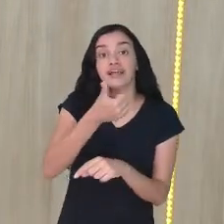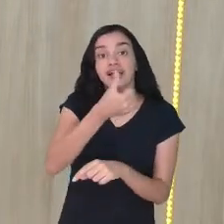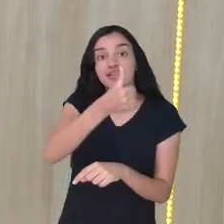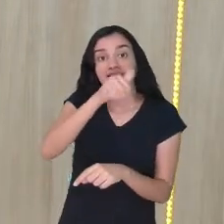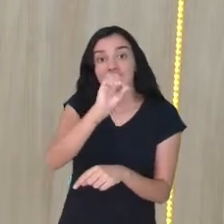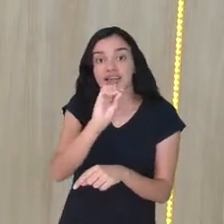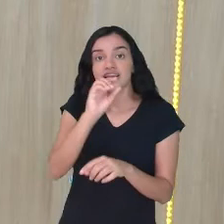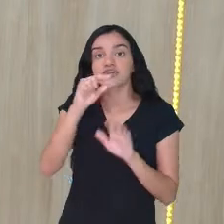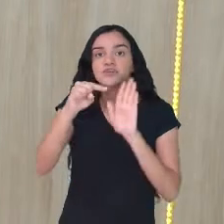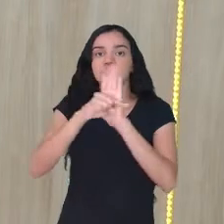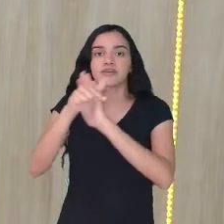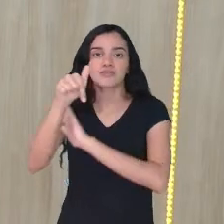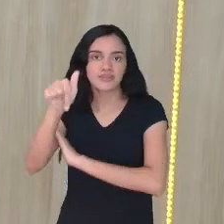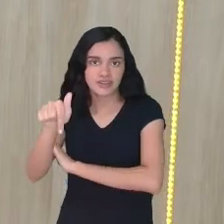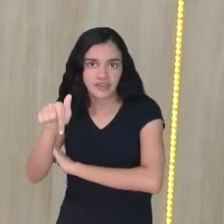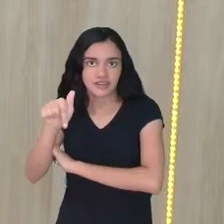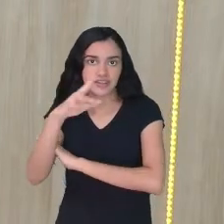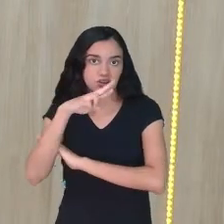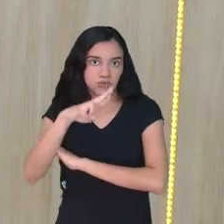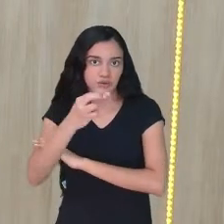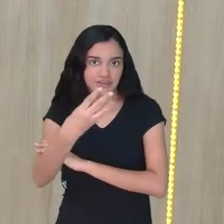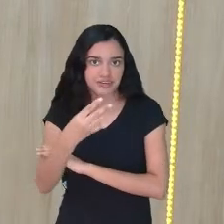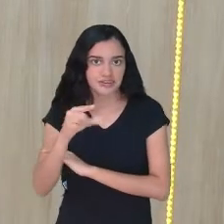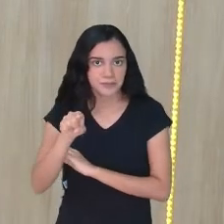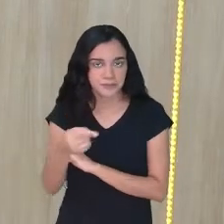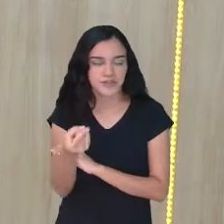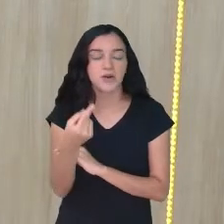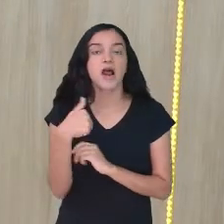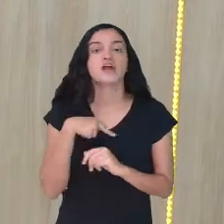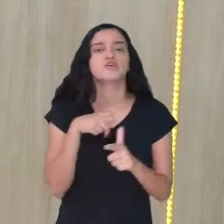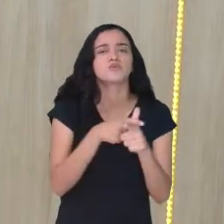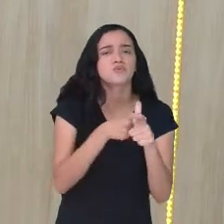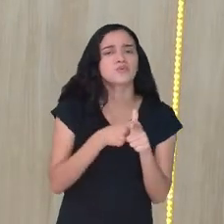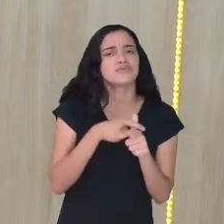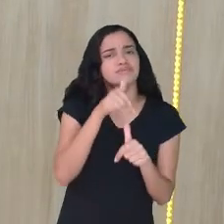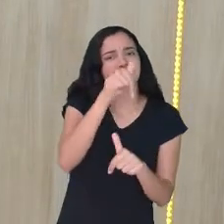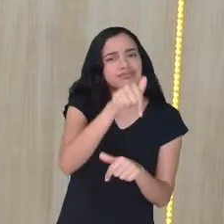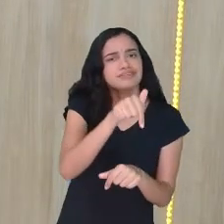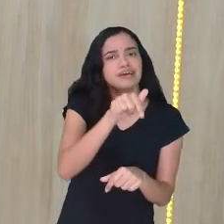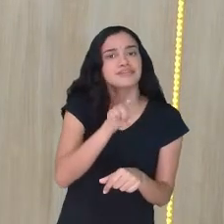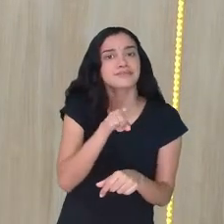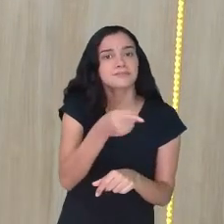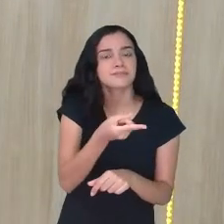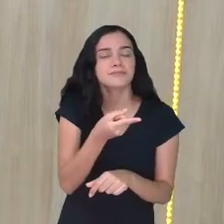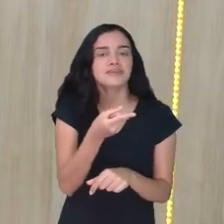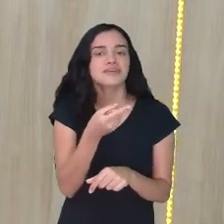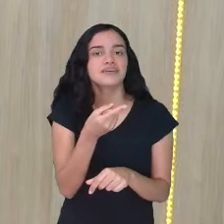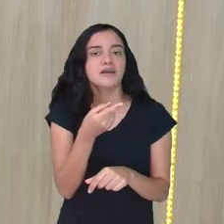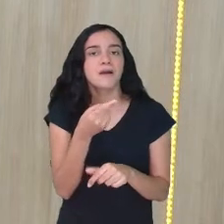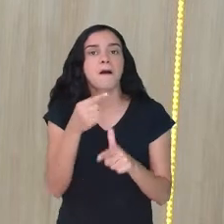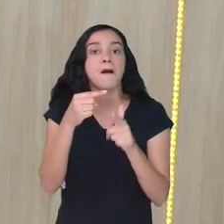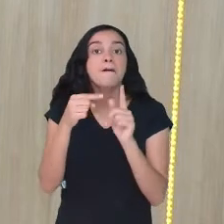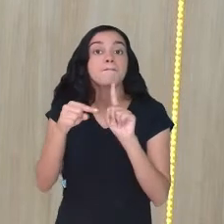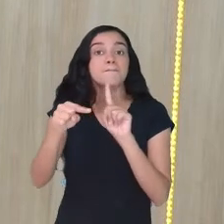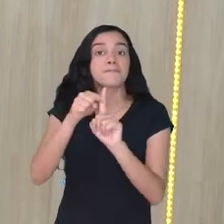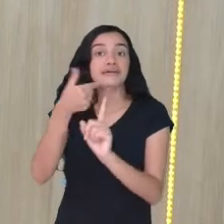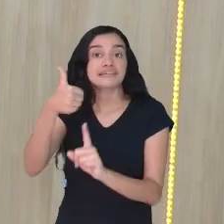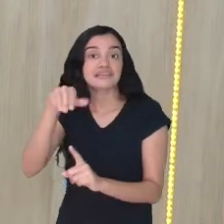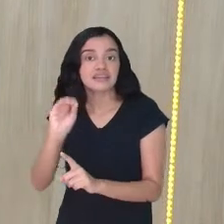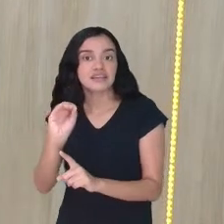menos 7, que vai dar 3.000, quanto estou devendo 7, ou seja, menos 7 mais